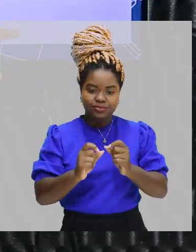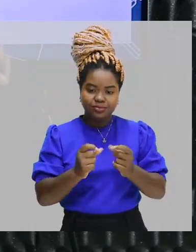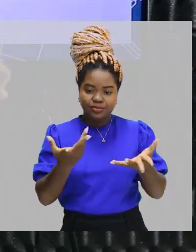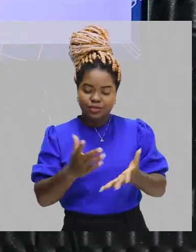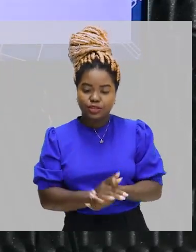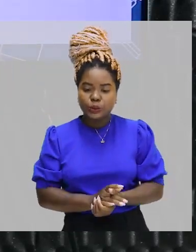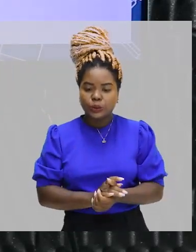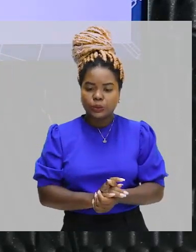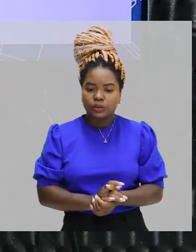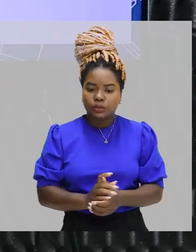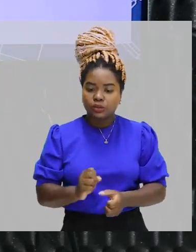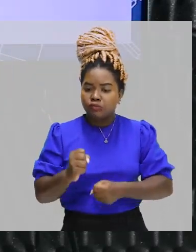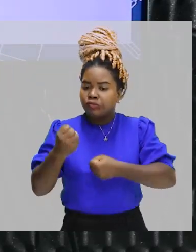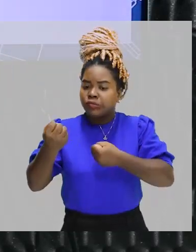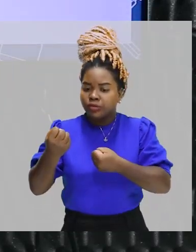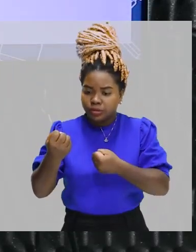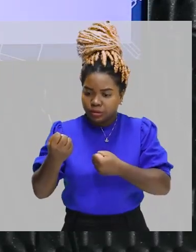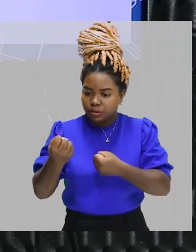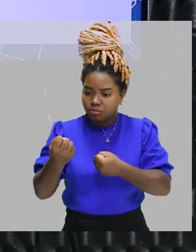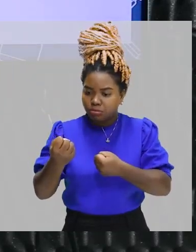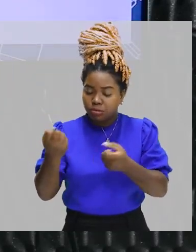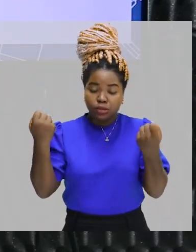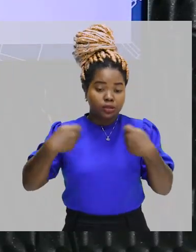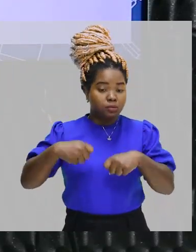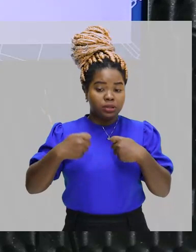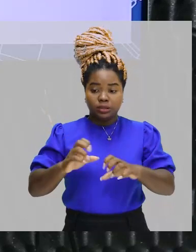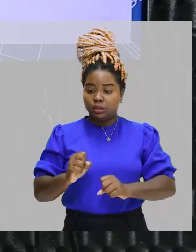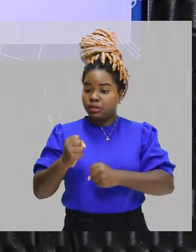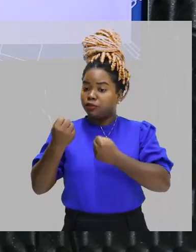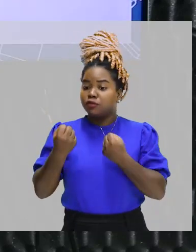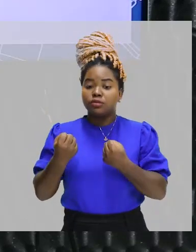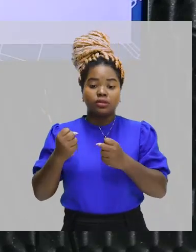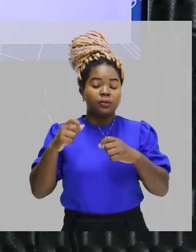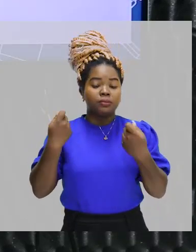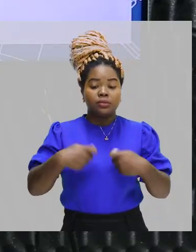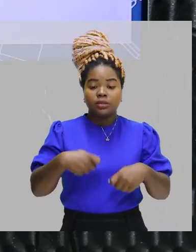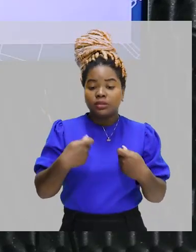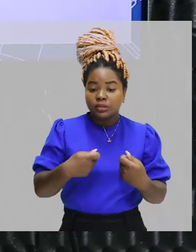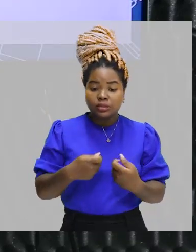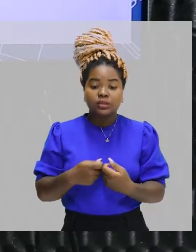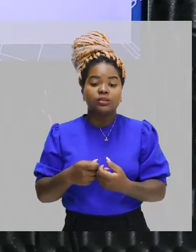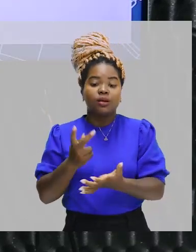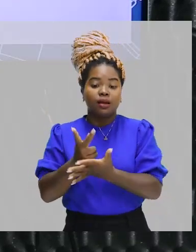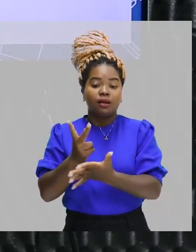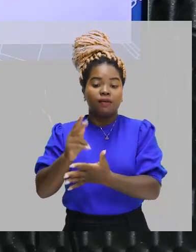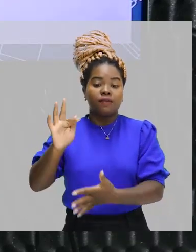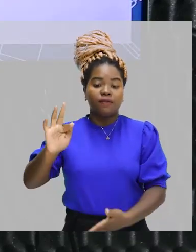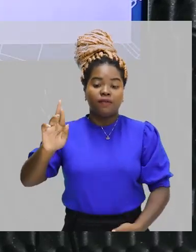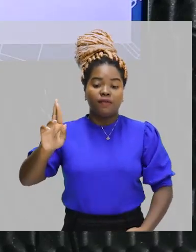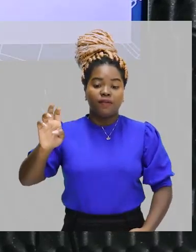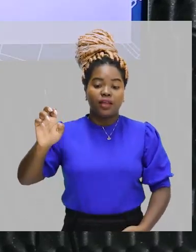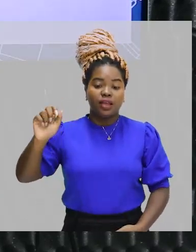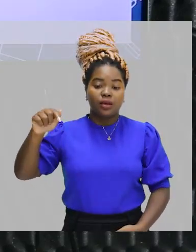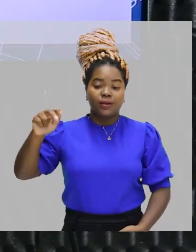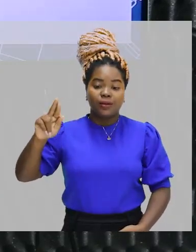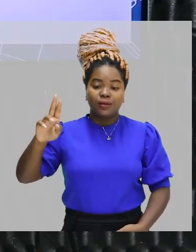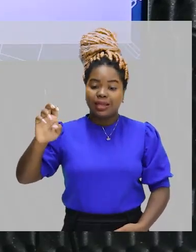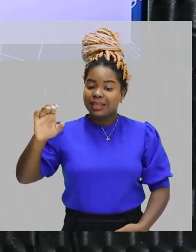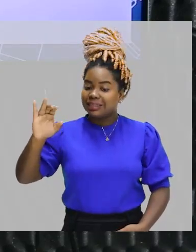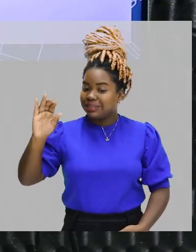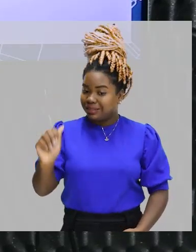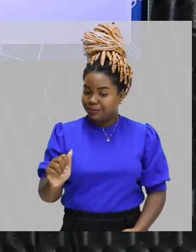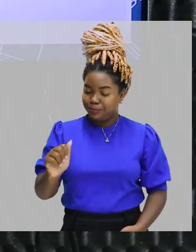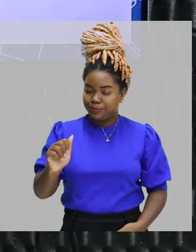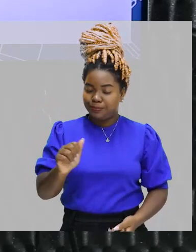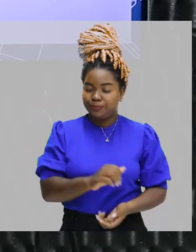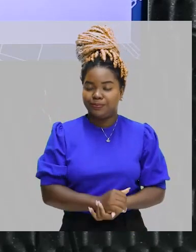da intensidade, depende da frequência, tá ok? Por mais forte que seja a luz, mas tenha uma baixa frequência, aí